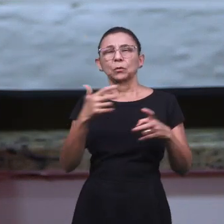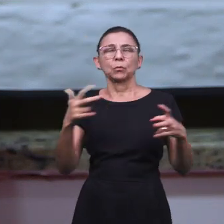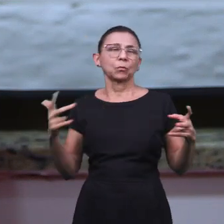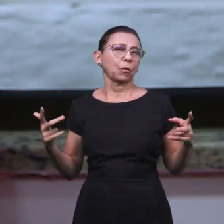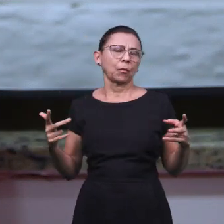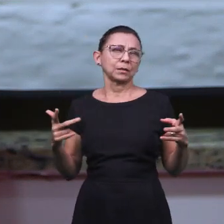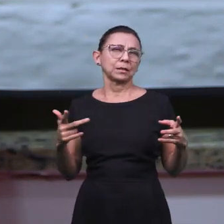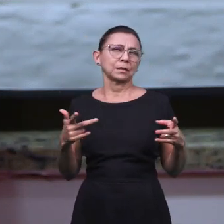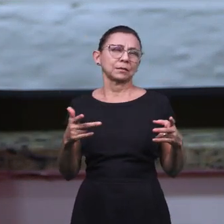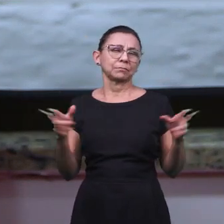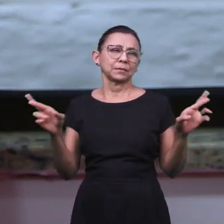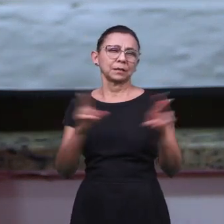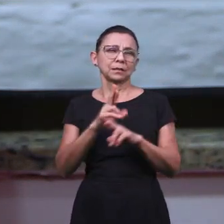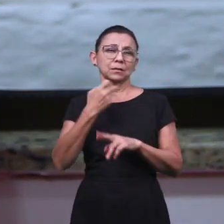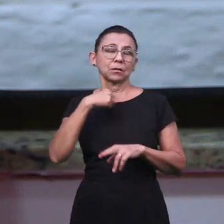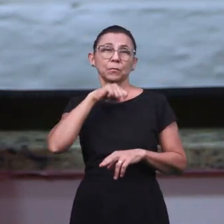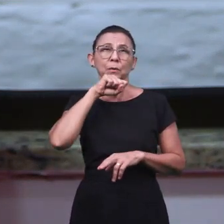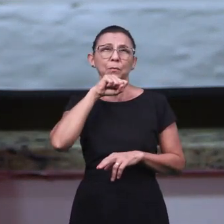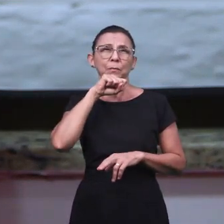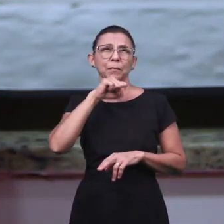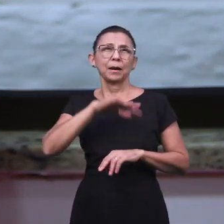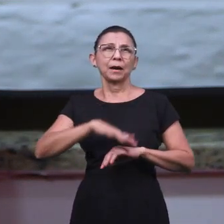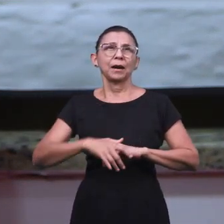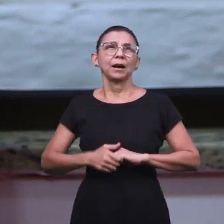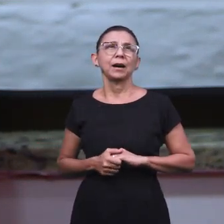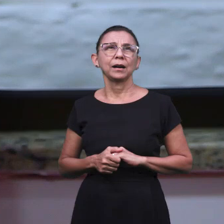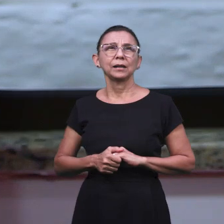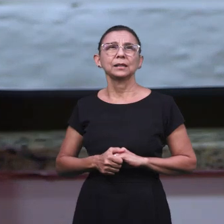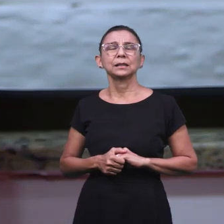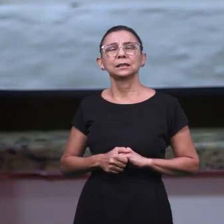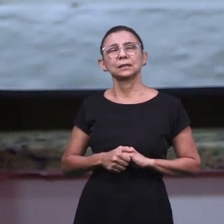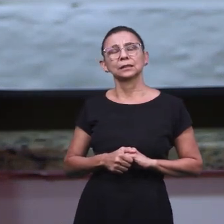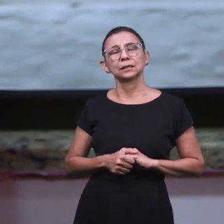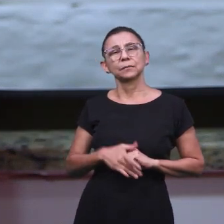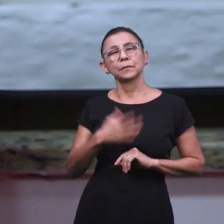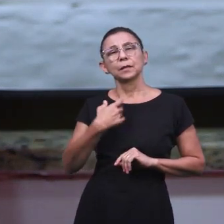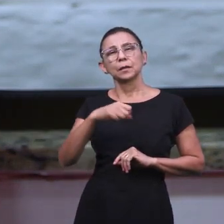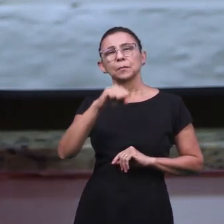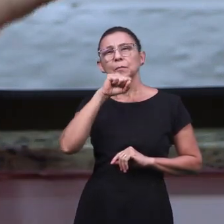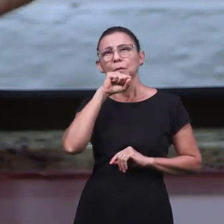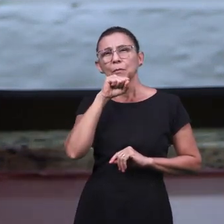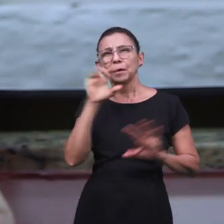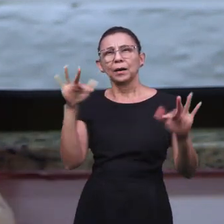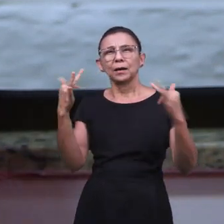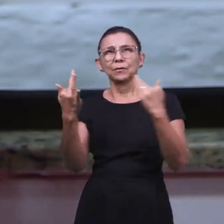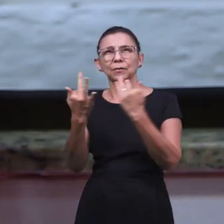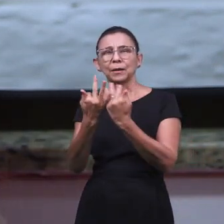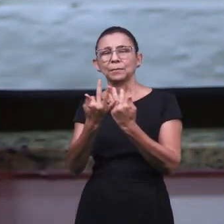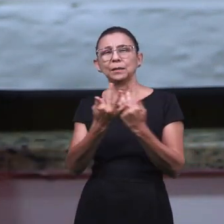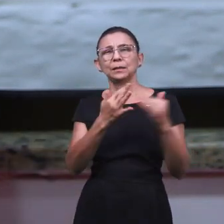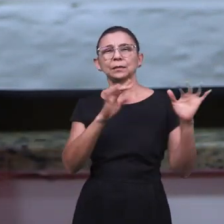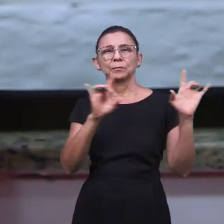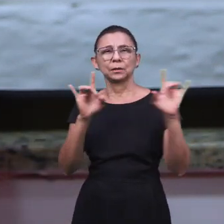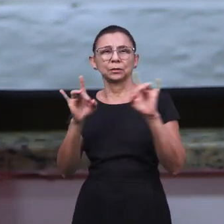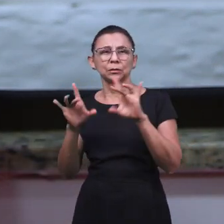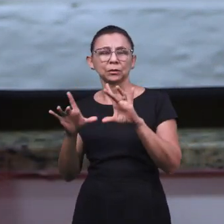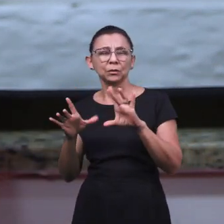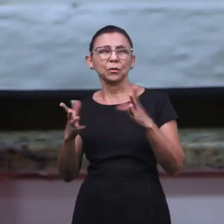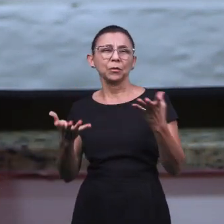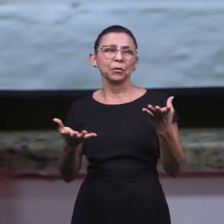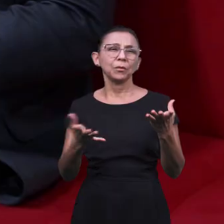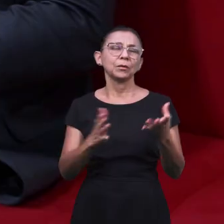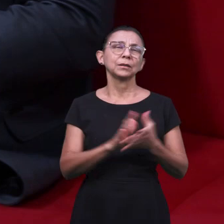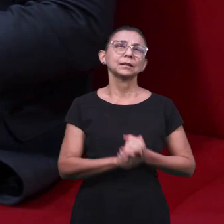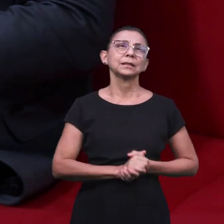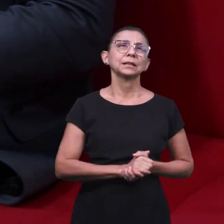nunca tivemos assim muita informação dele, porque ele saiu muito cedo da casa da família e tal, e se casou com a minha mãe quando ela era mocinha